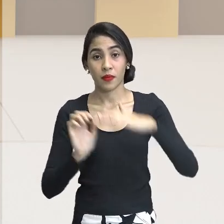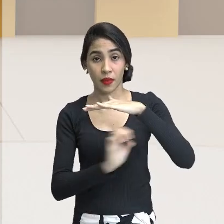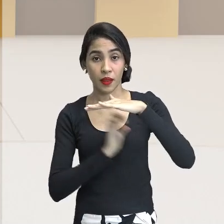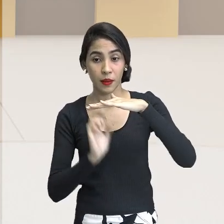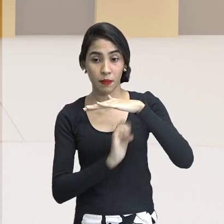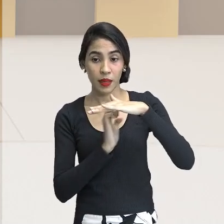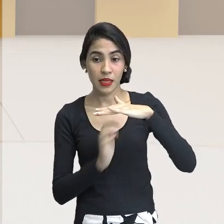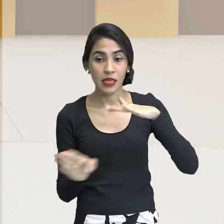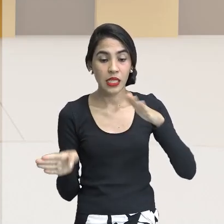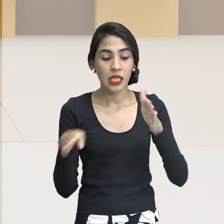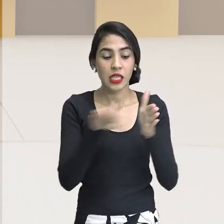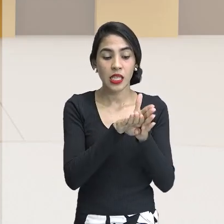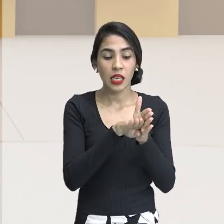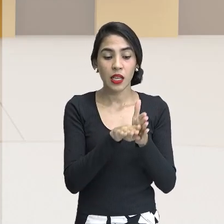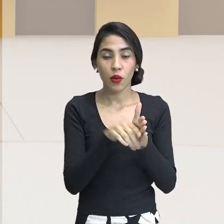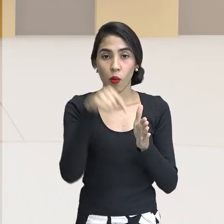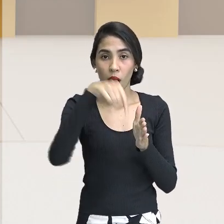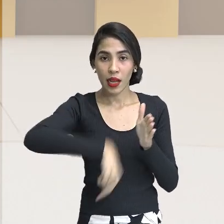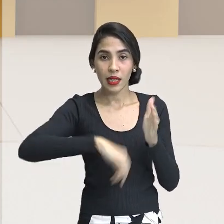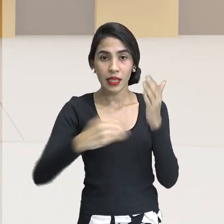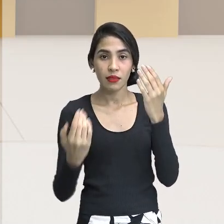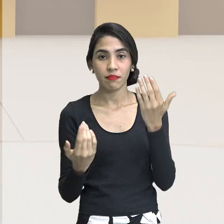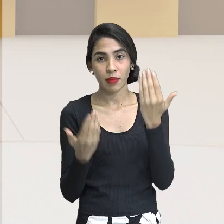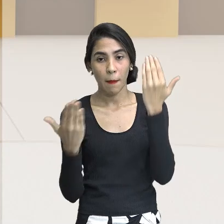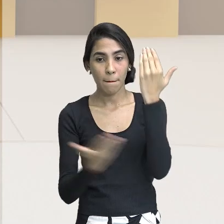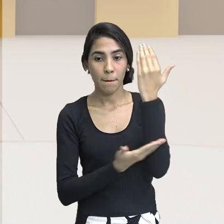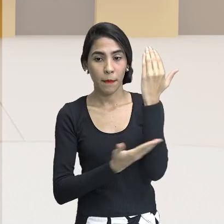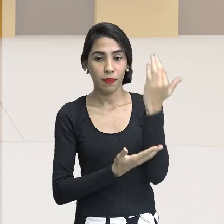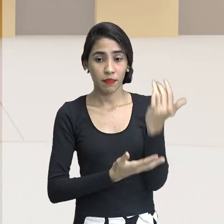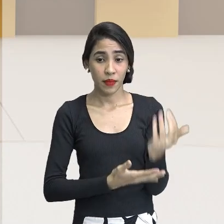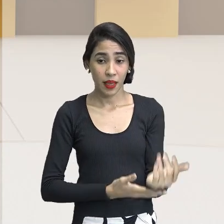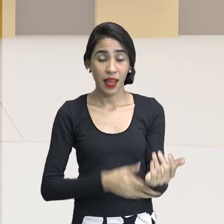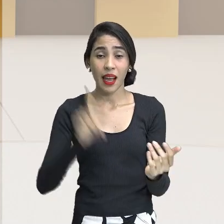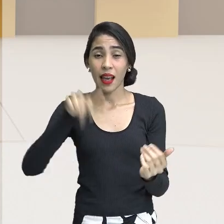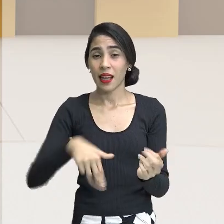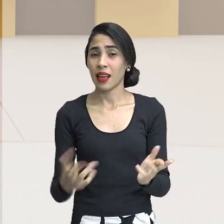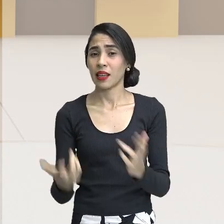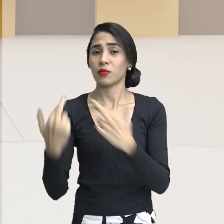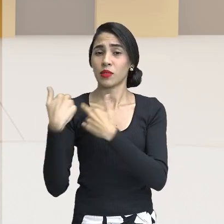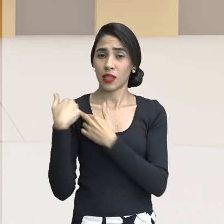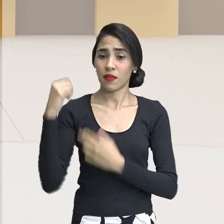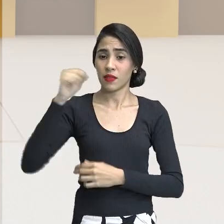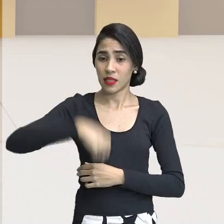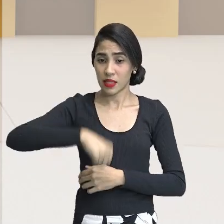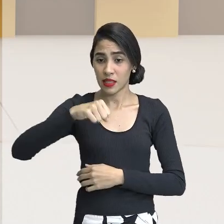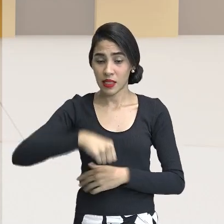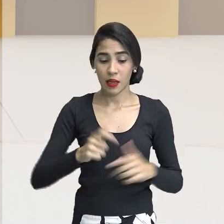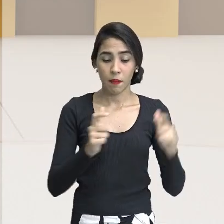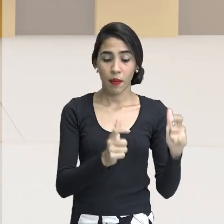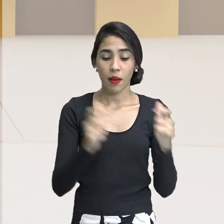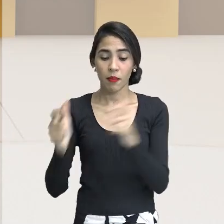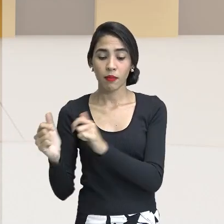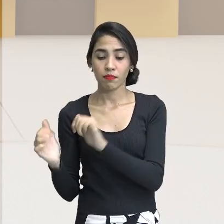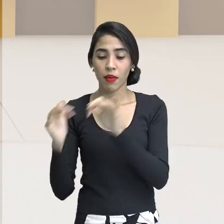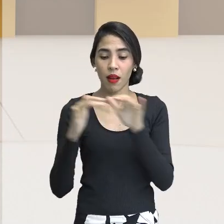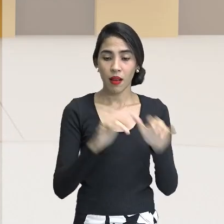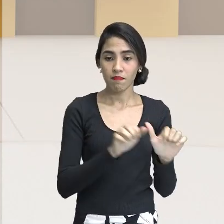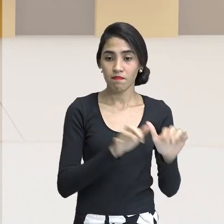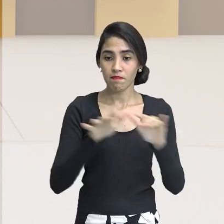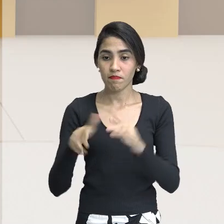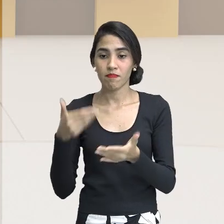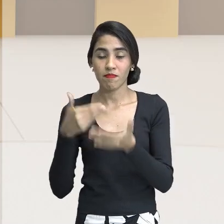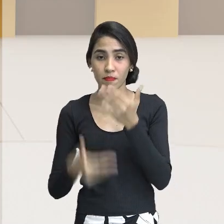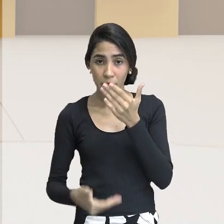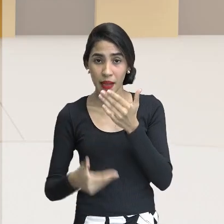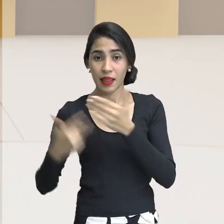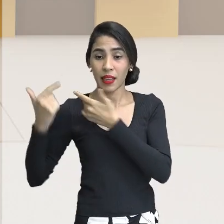que chegam para desmatar a floresta, elas são grandes responsáveis pelo deslocamento, pela perda da